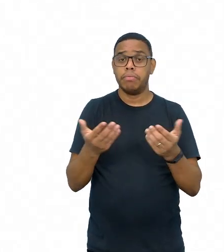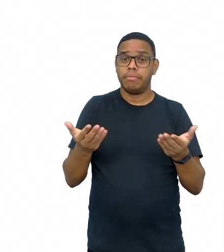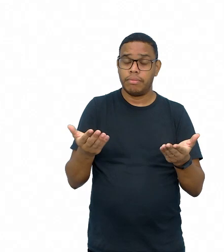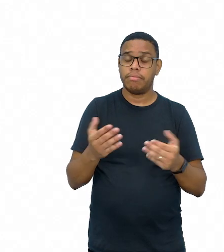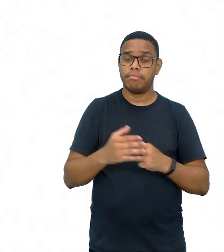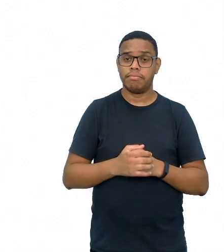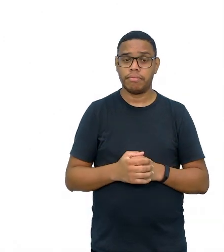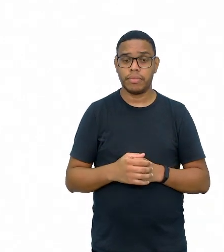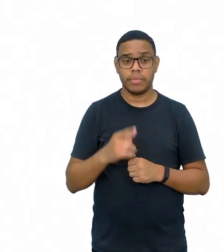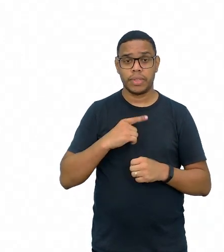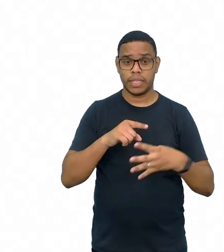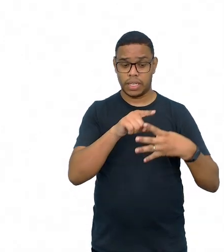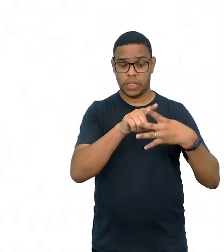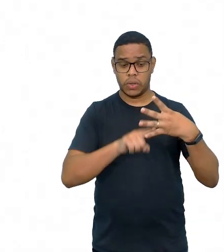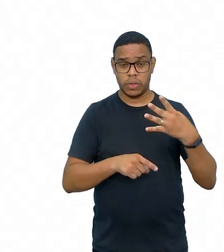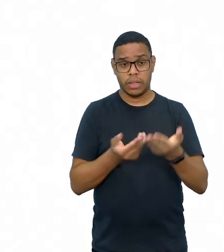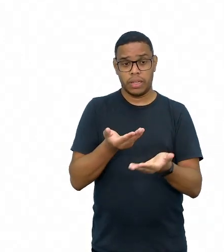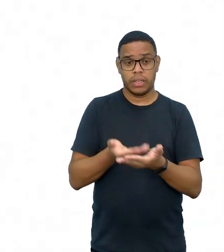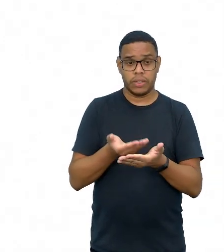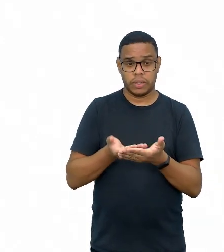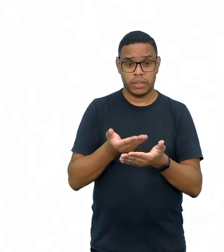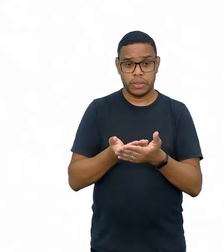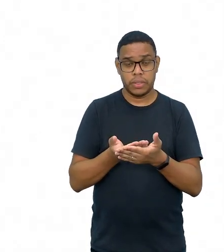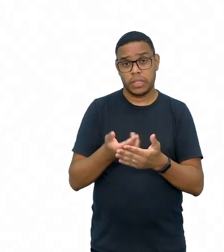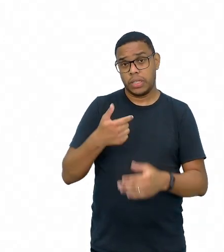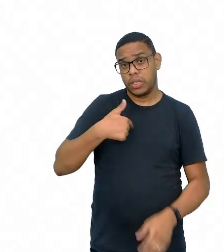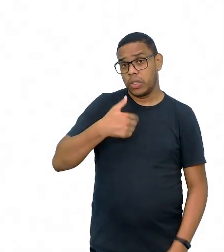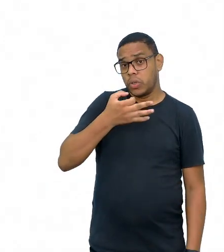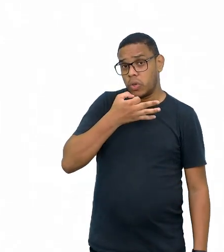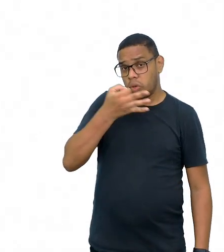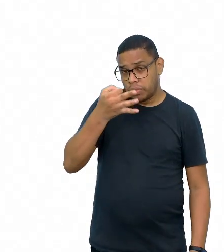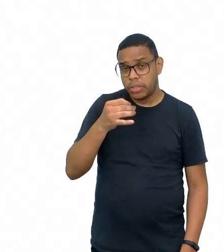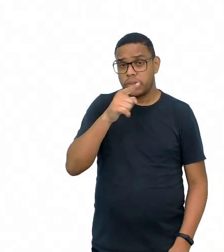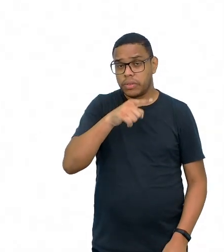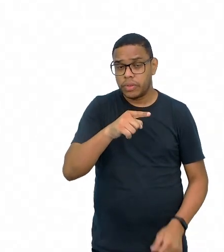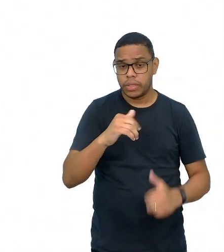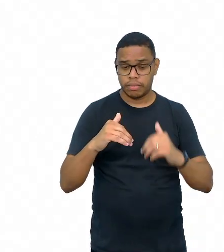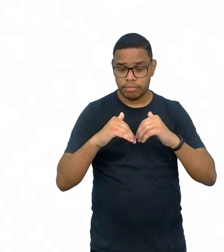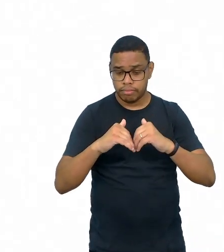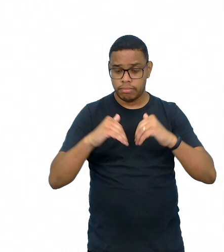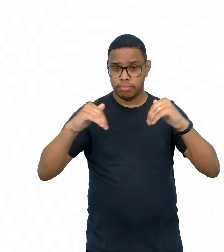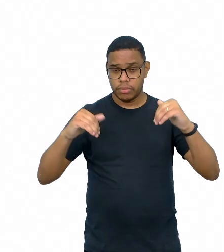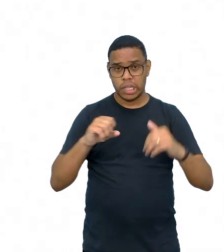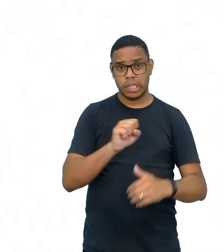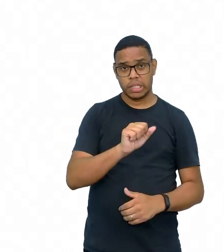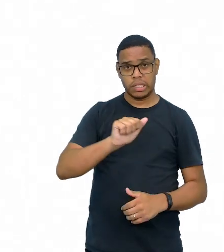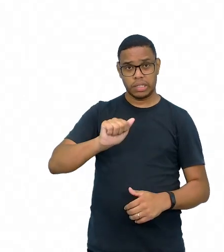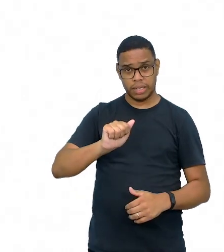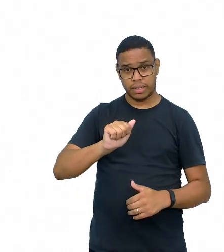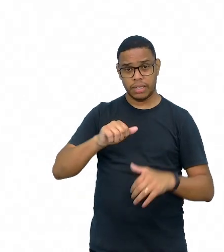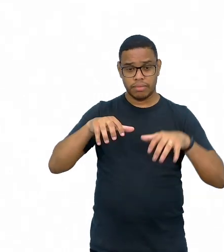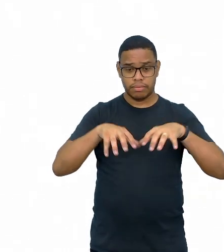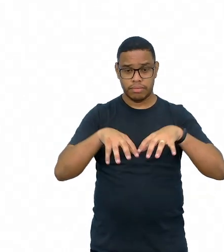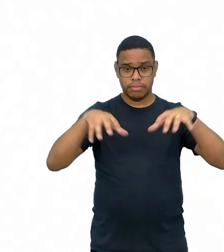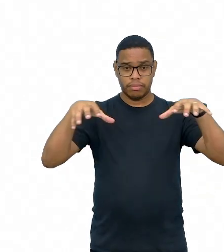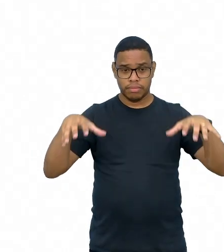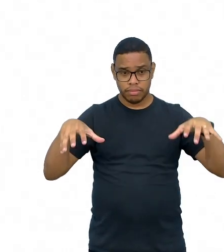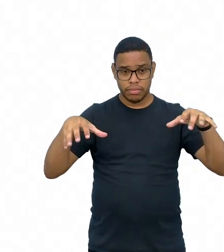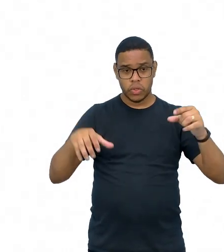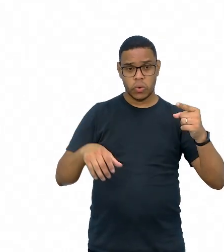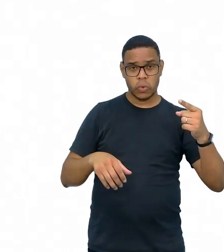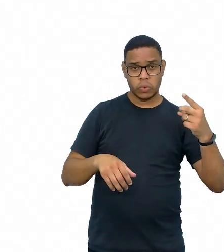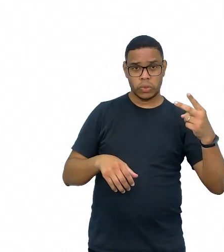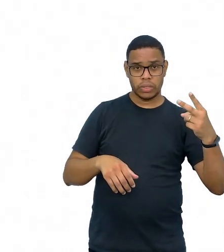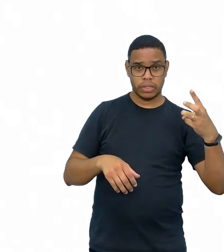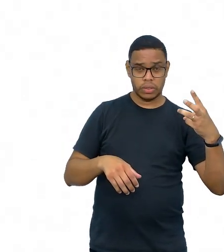nós temos essas 4 aulas. Então, eu sugiro que vocês dividam, né, a SA em aula 1 e 2, e 3 e